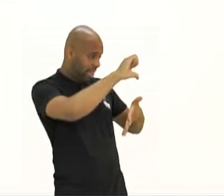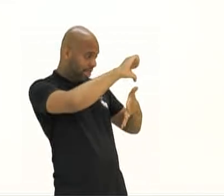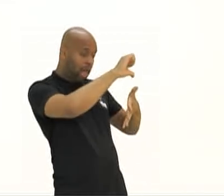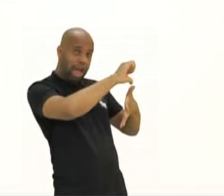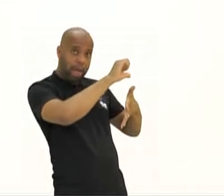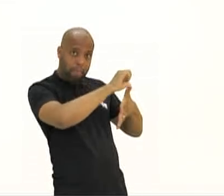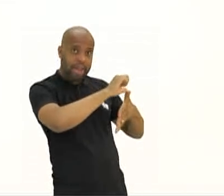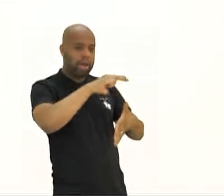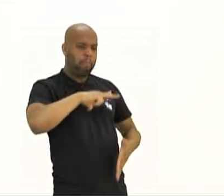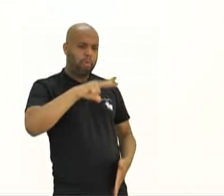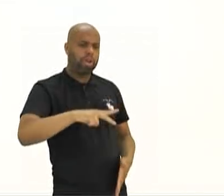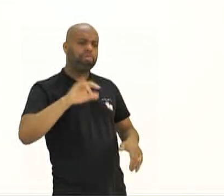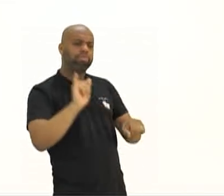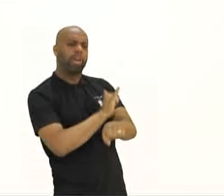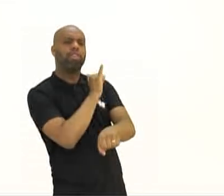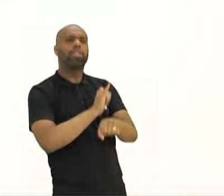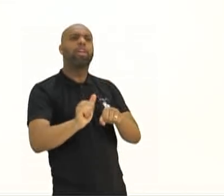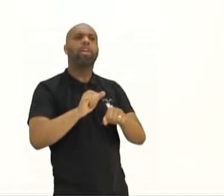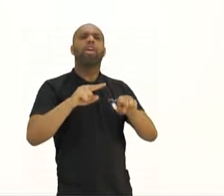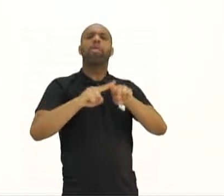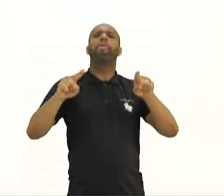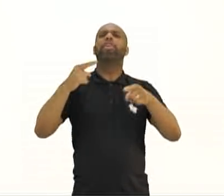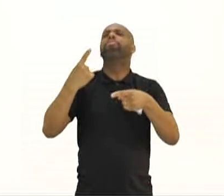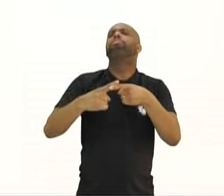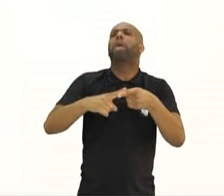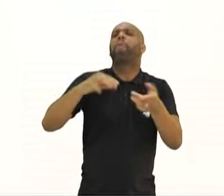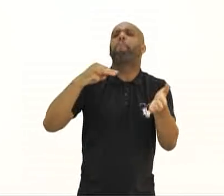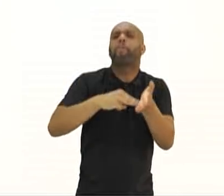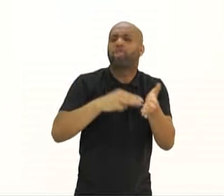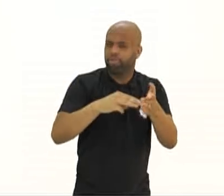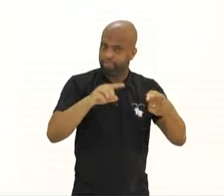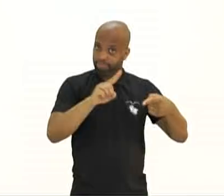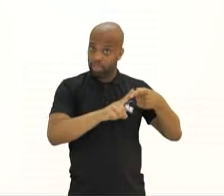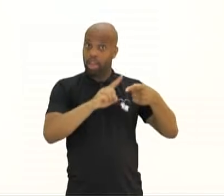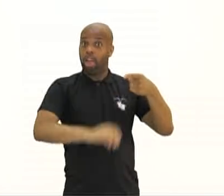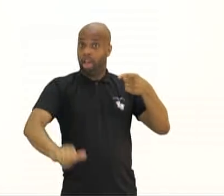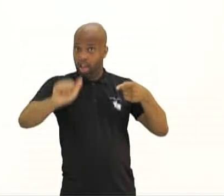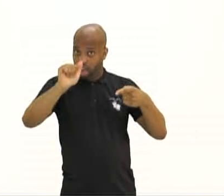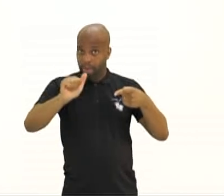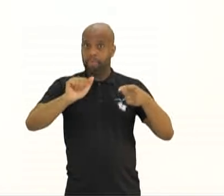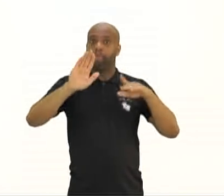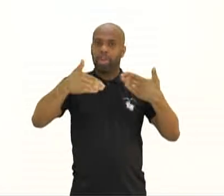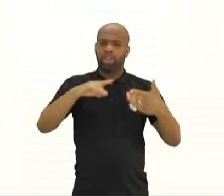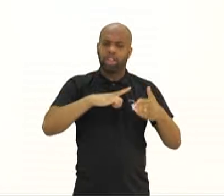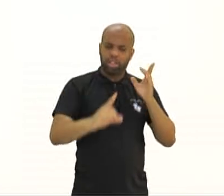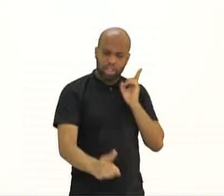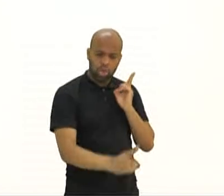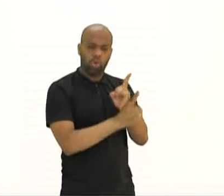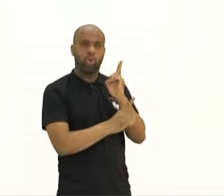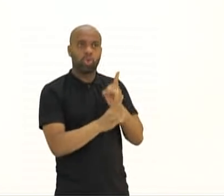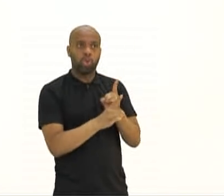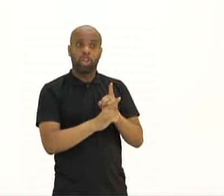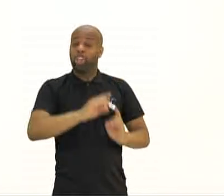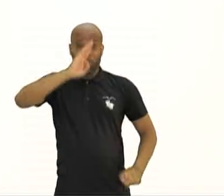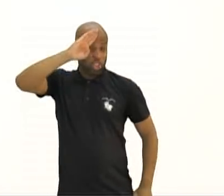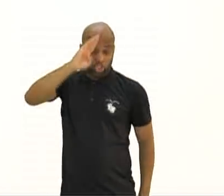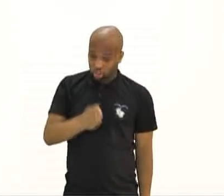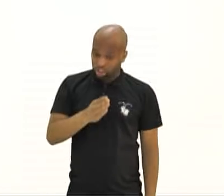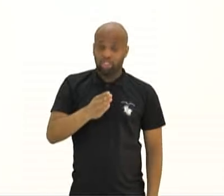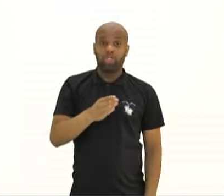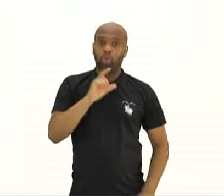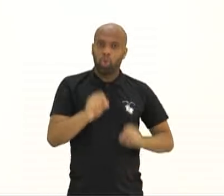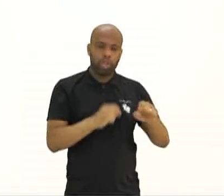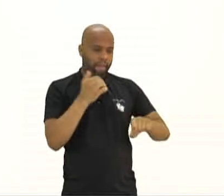foi de ordem estratégica. Isto por quê? Letra A. Apesar de terem sido encontrados imediatamente